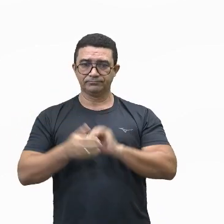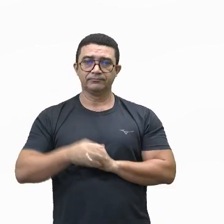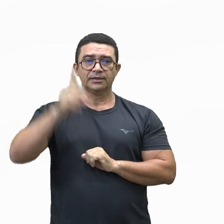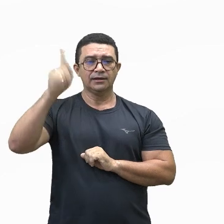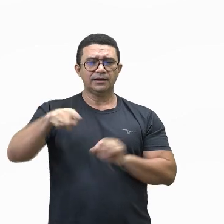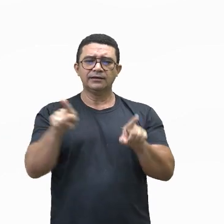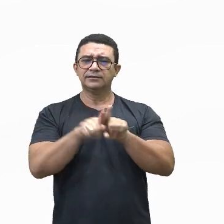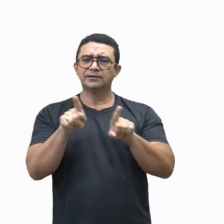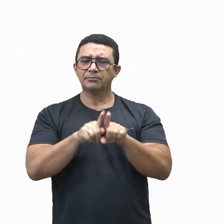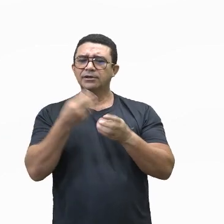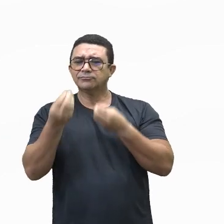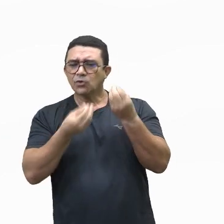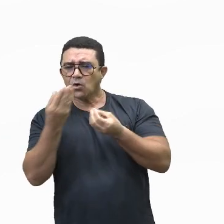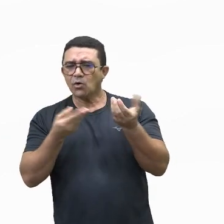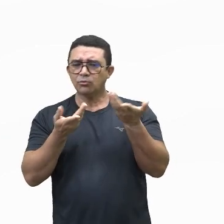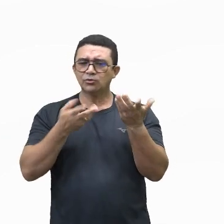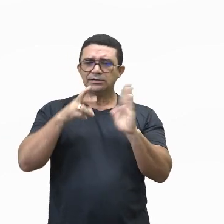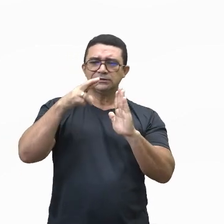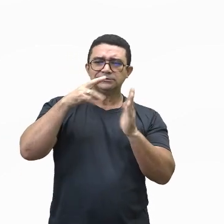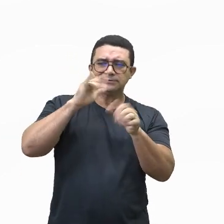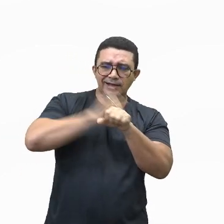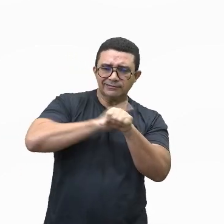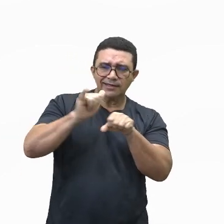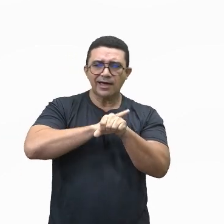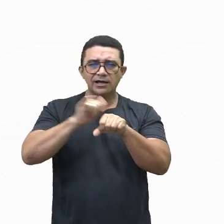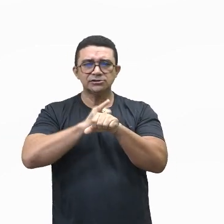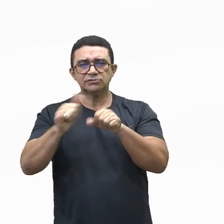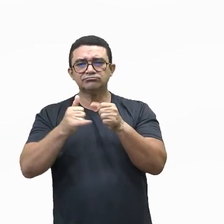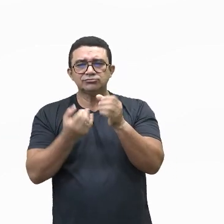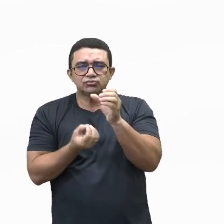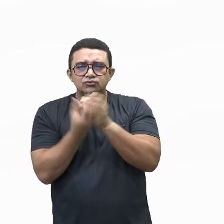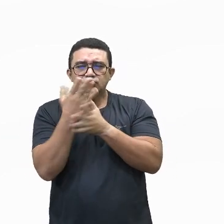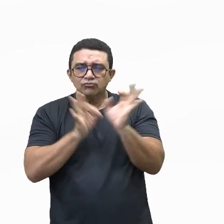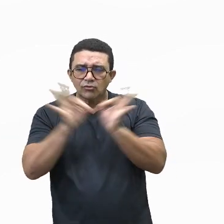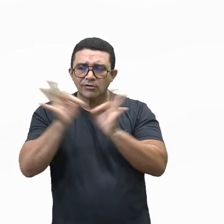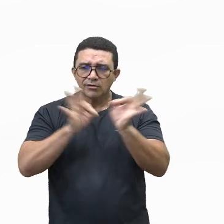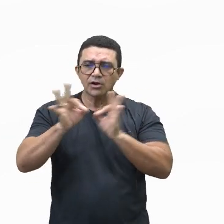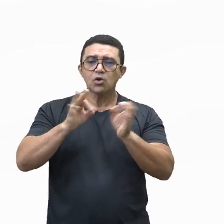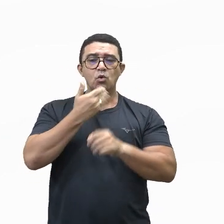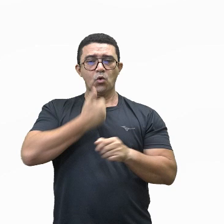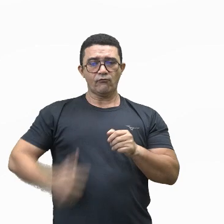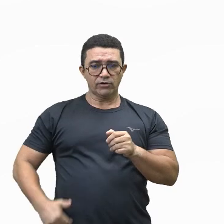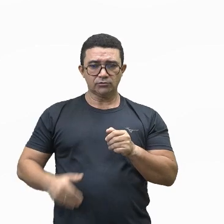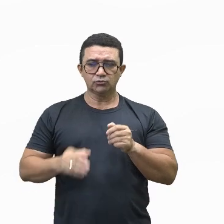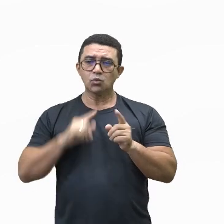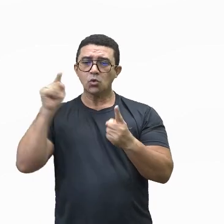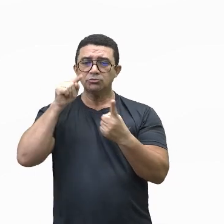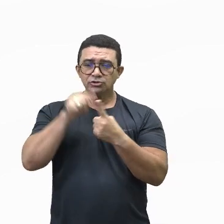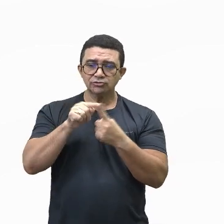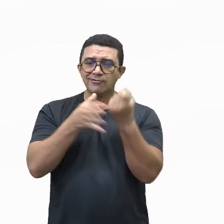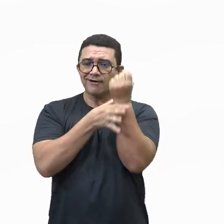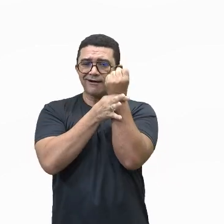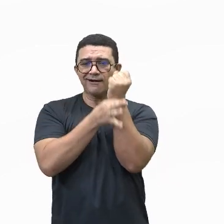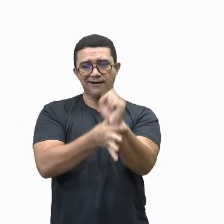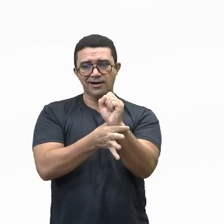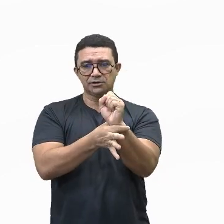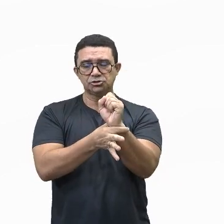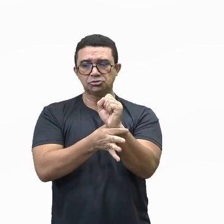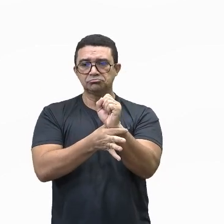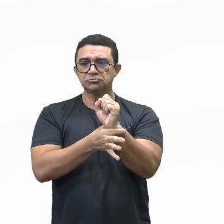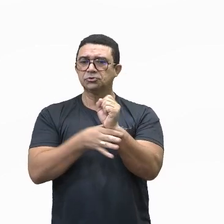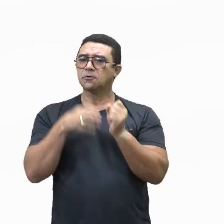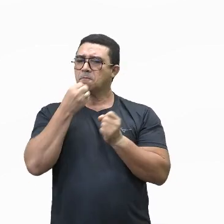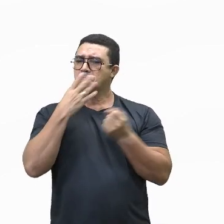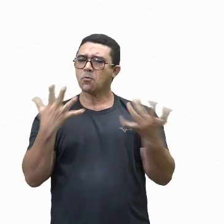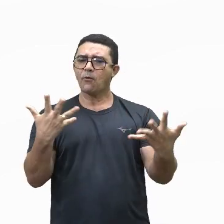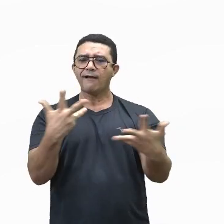também medidas e programas criados pelos governos com o objetivo de garantir o bem-estar